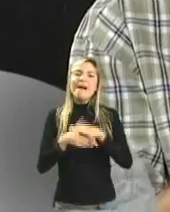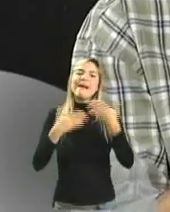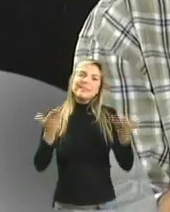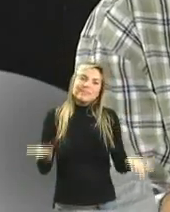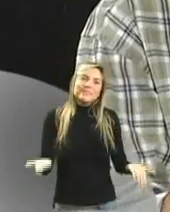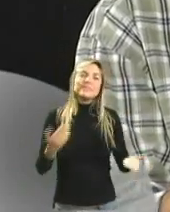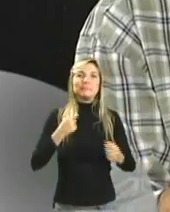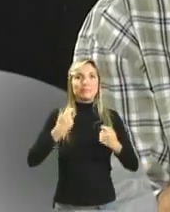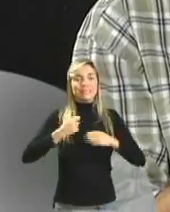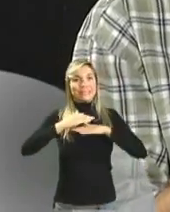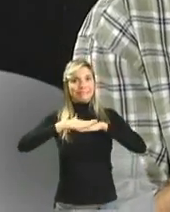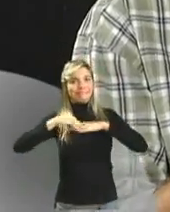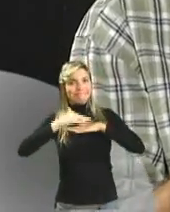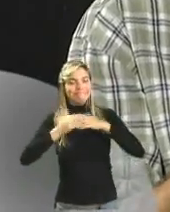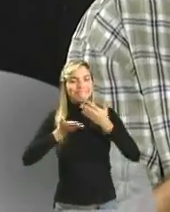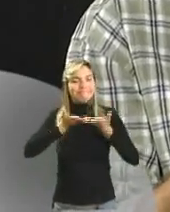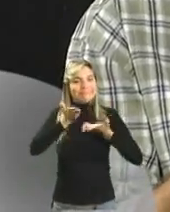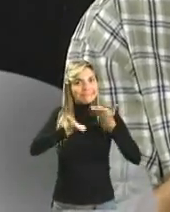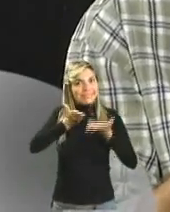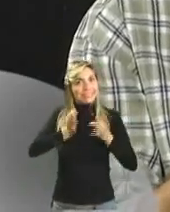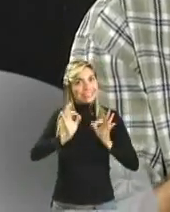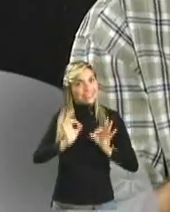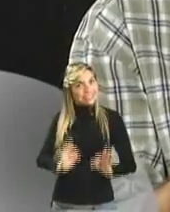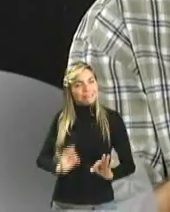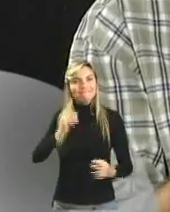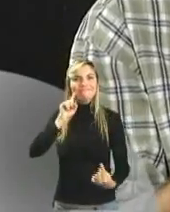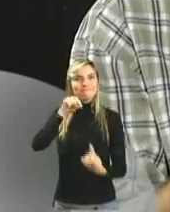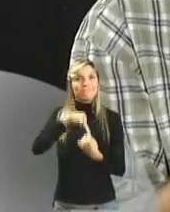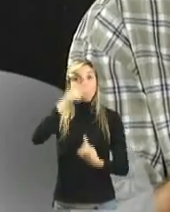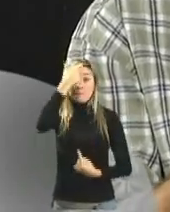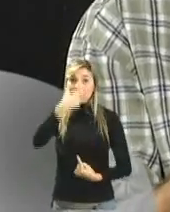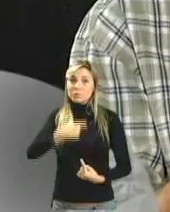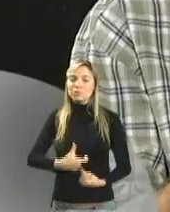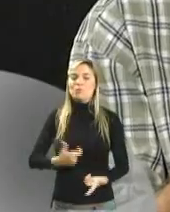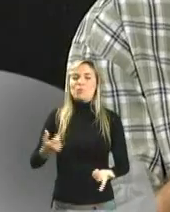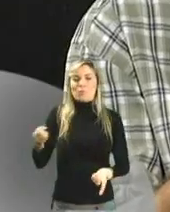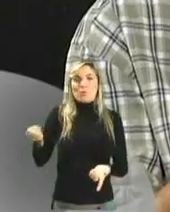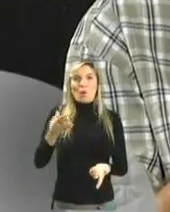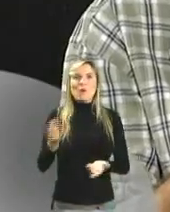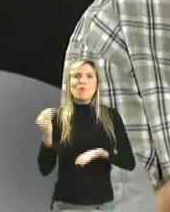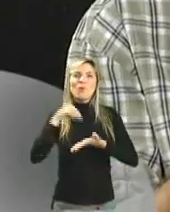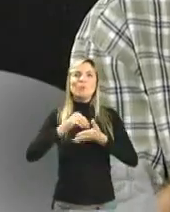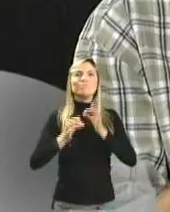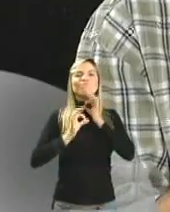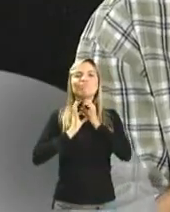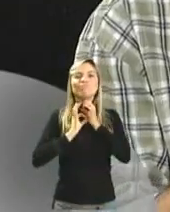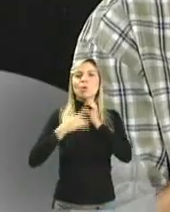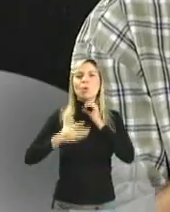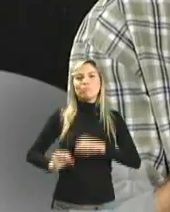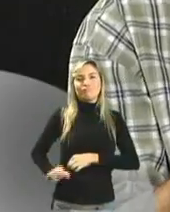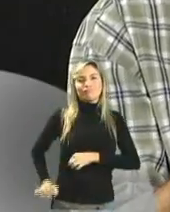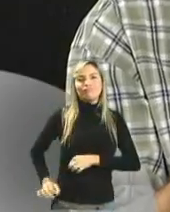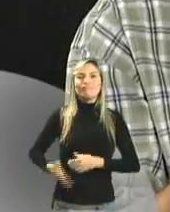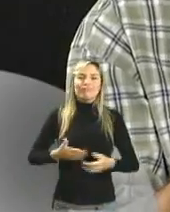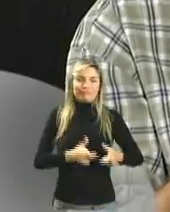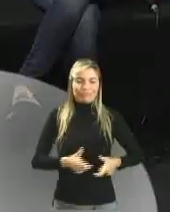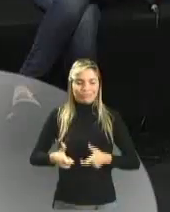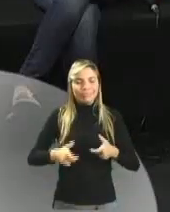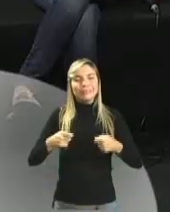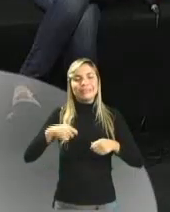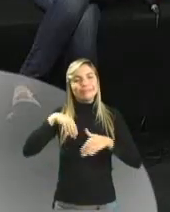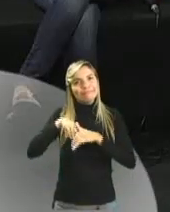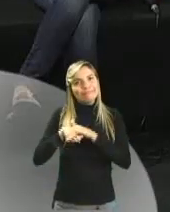daí, é que vem os cuidados e a adaptação desses pacientes, desses usuários de